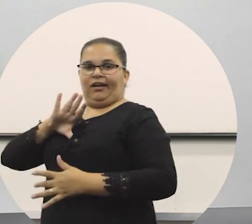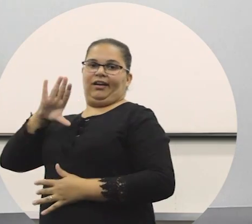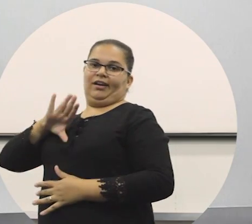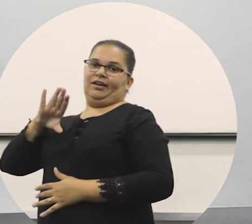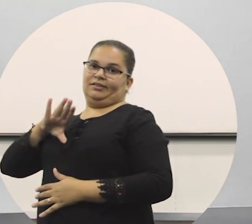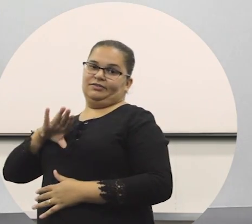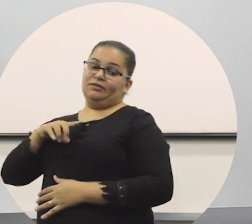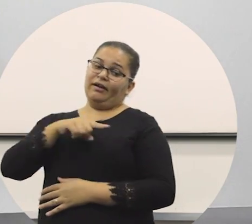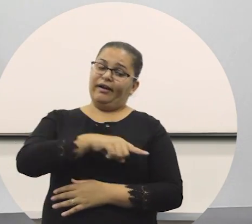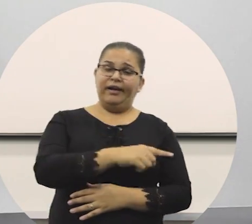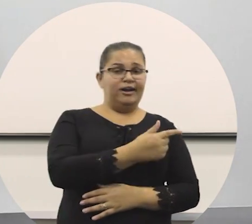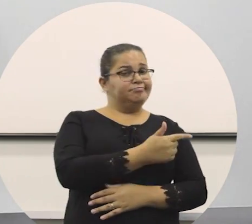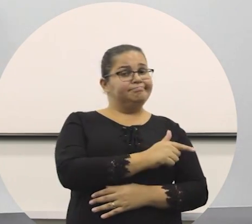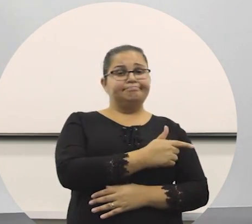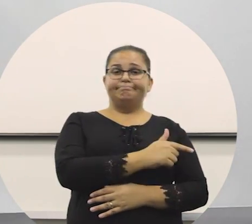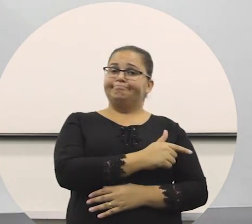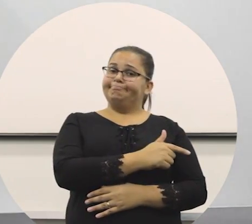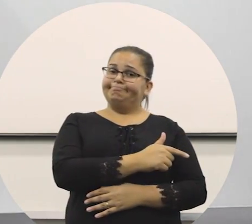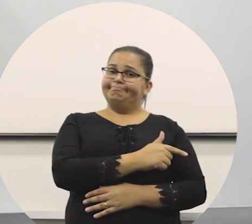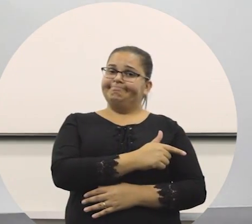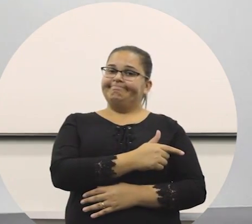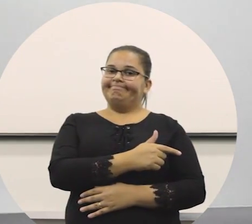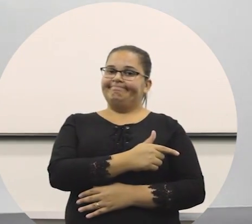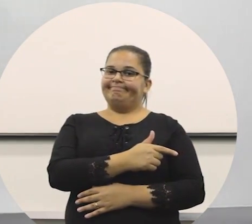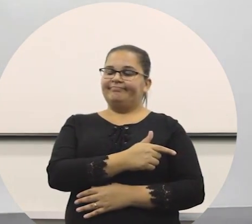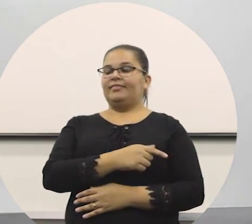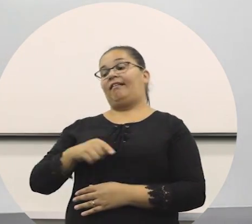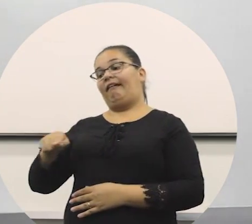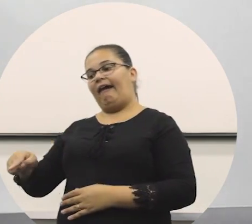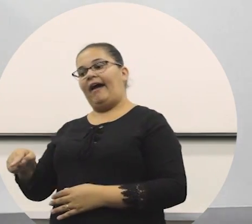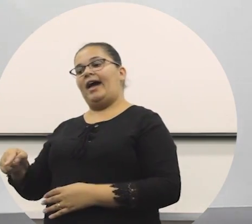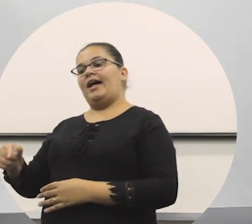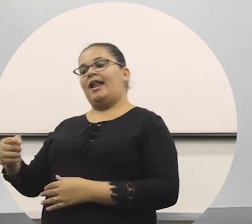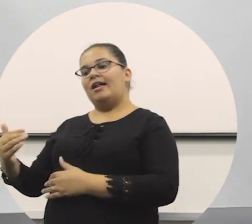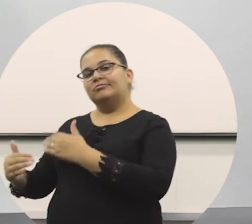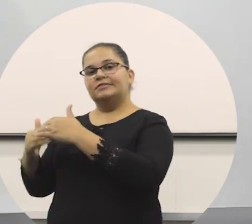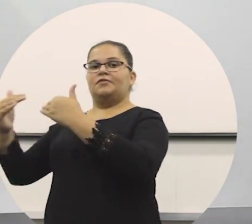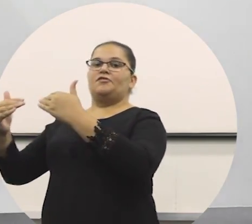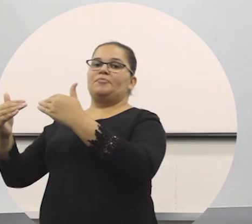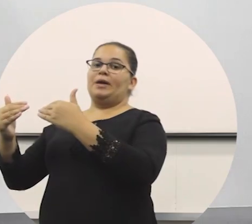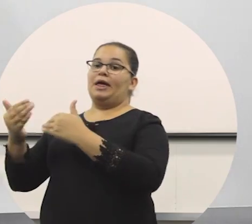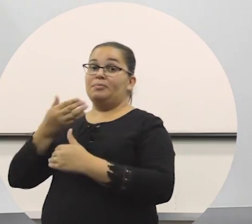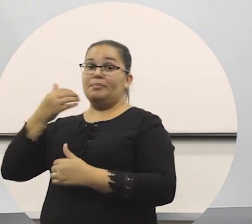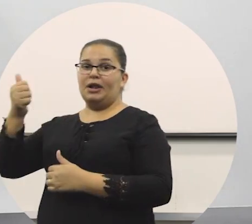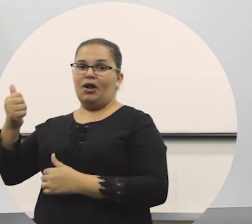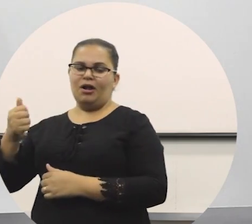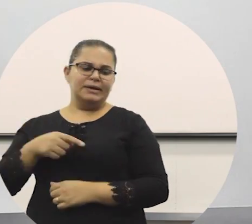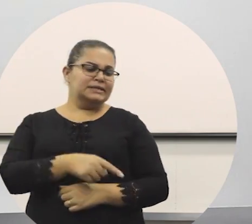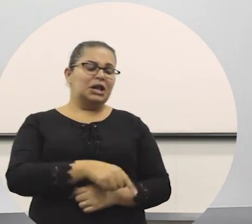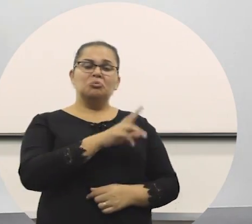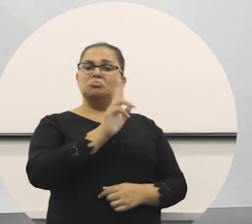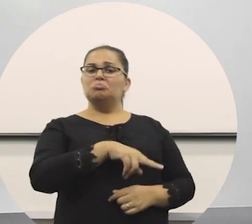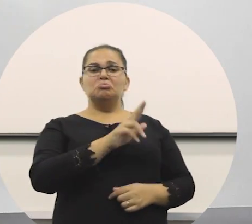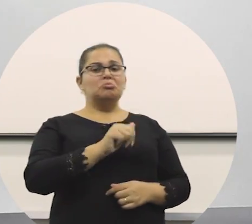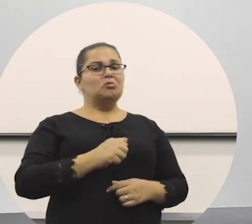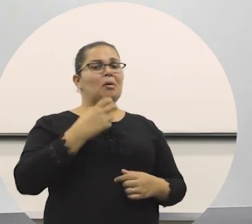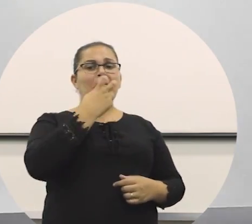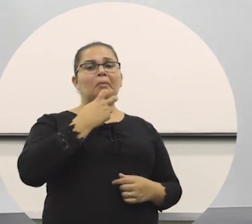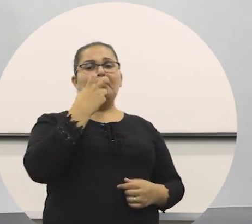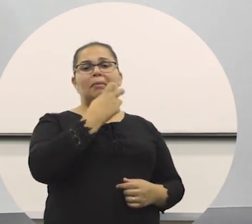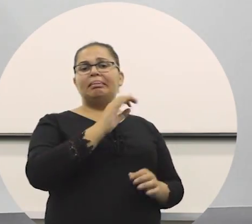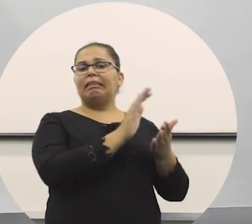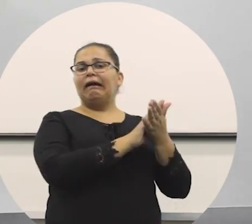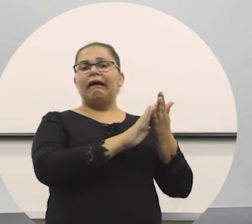português. Então, é fatal, ela vai ter um... Ela, ah, mas tem aquele surdo que nunca falou, escreve muito bem. Pessoal,